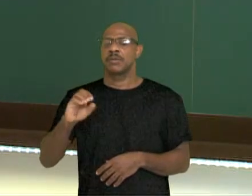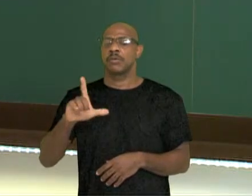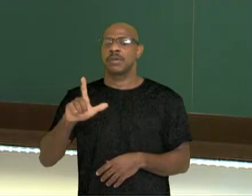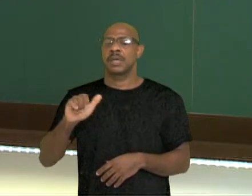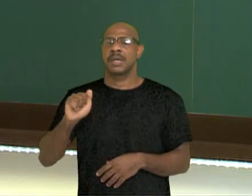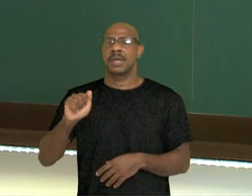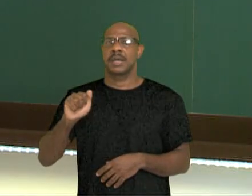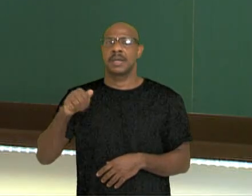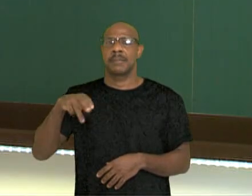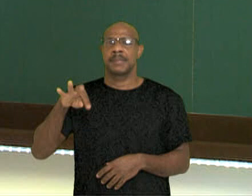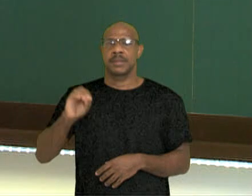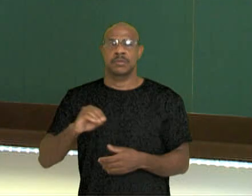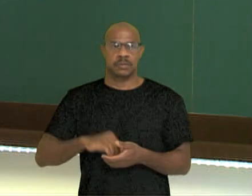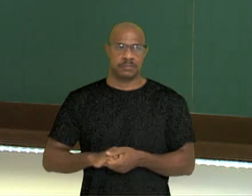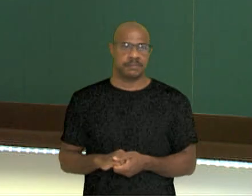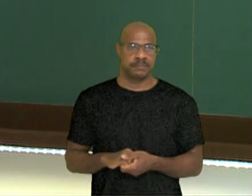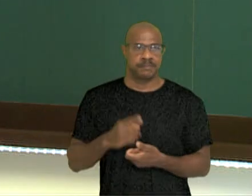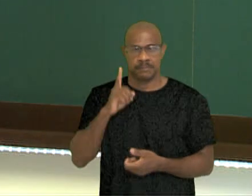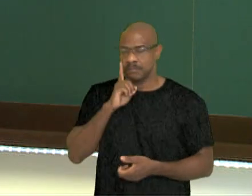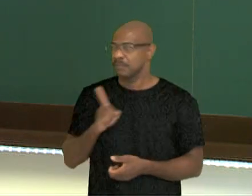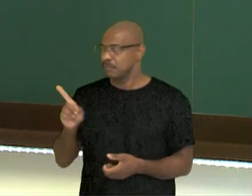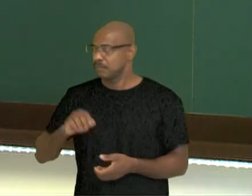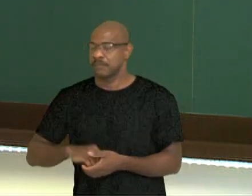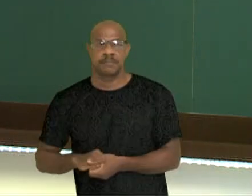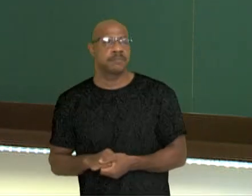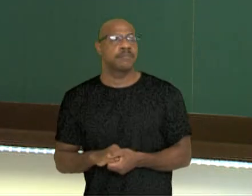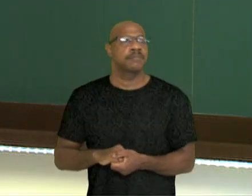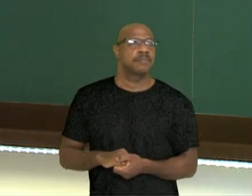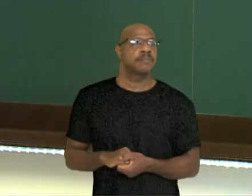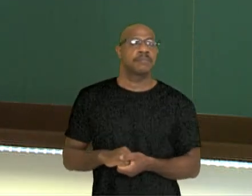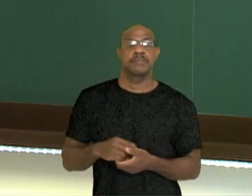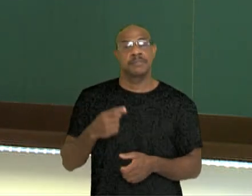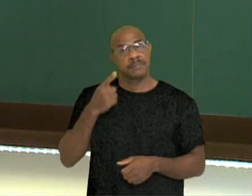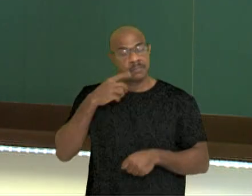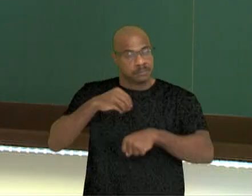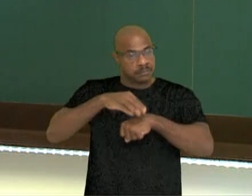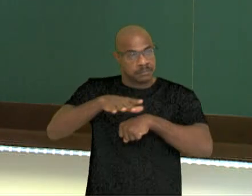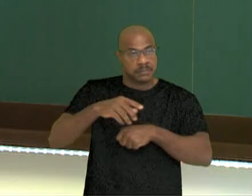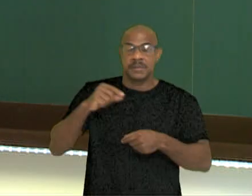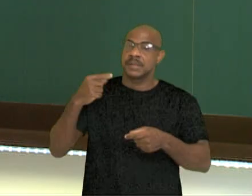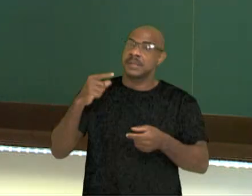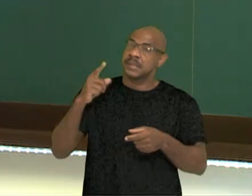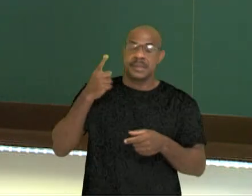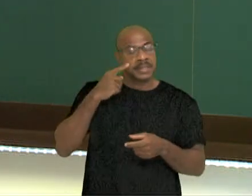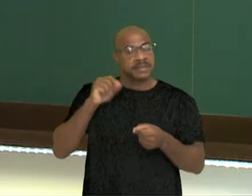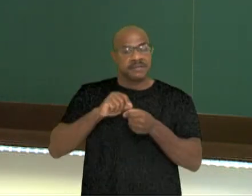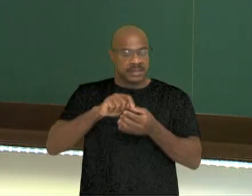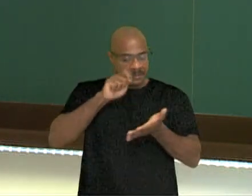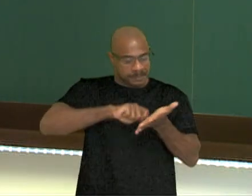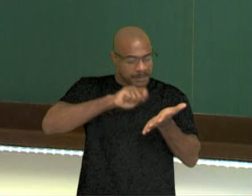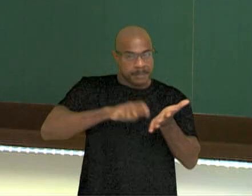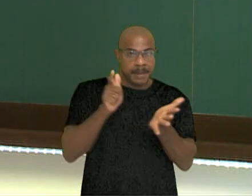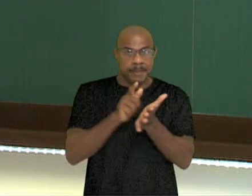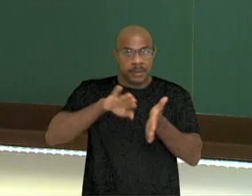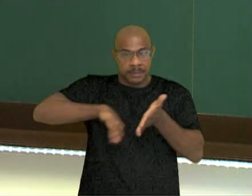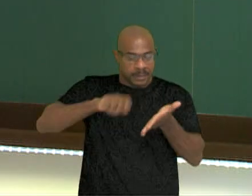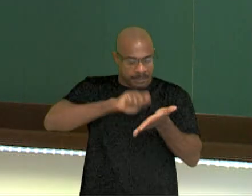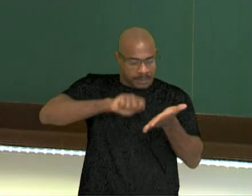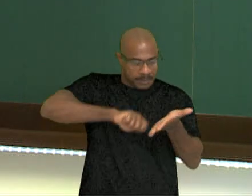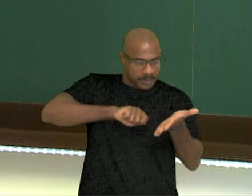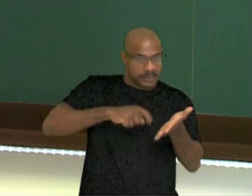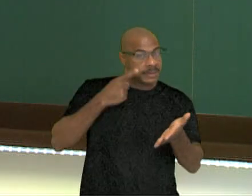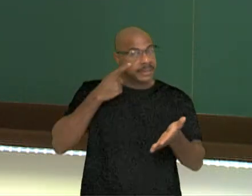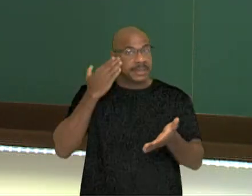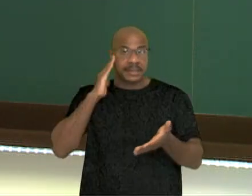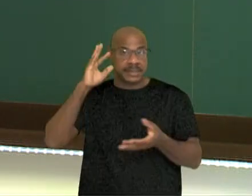elongação, e é isso que a gente vai trabalhar aqui nessa questão. Dica: tenta fazer aí um rascunho, um gráfico, tenta entender o comportamento desse